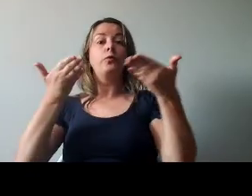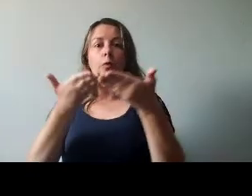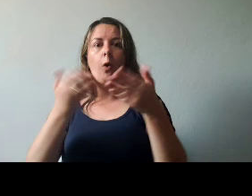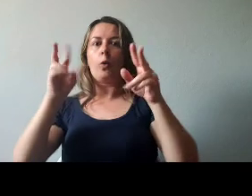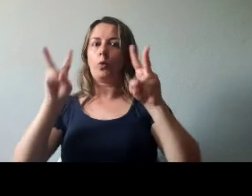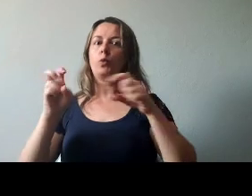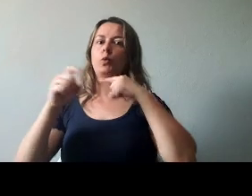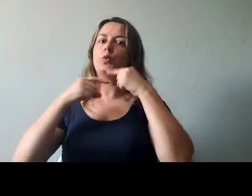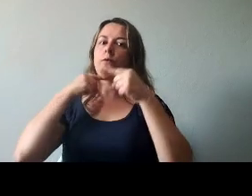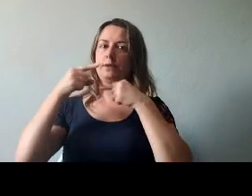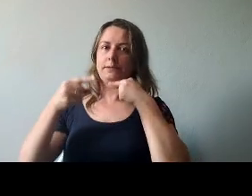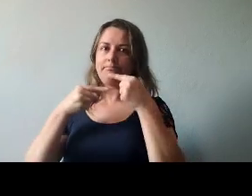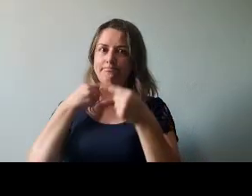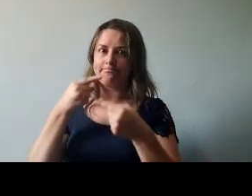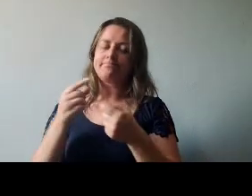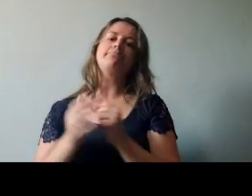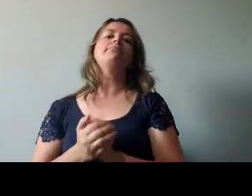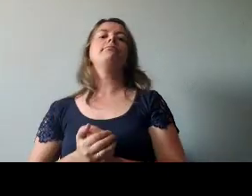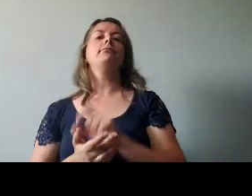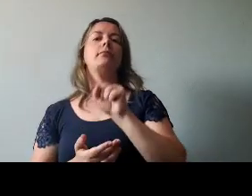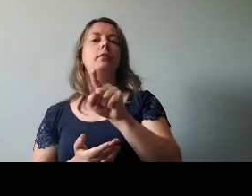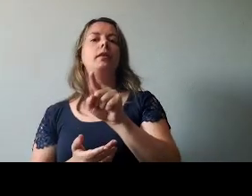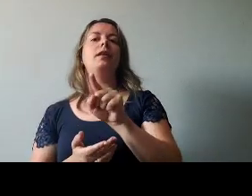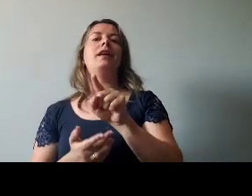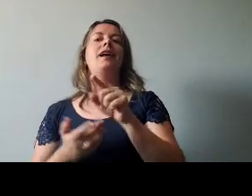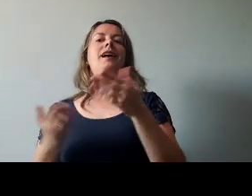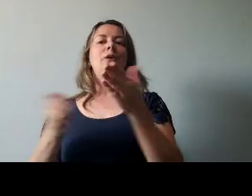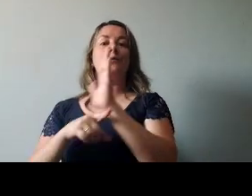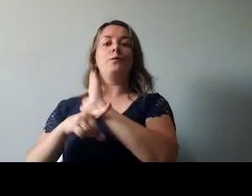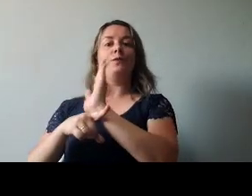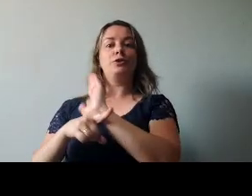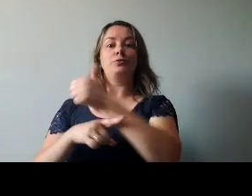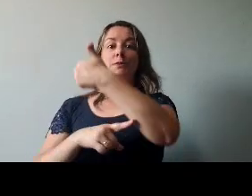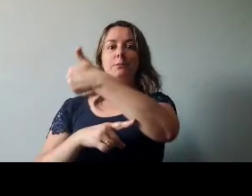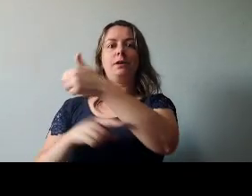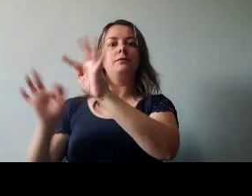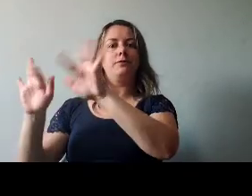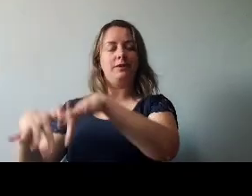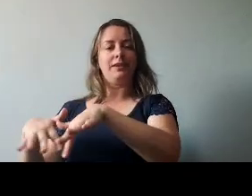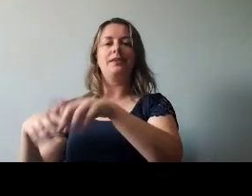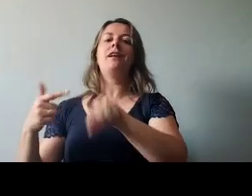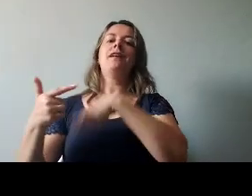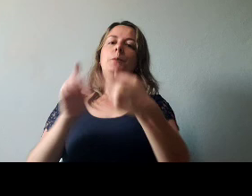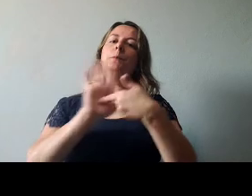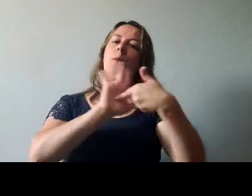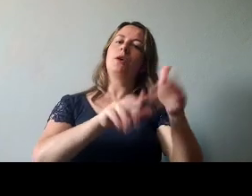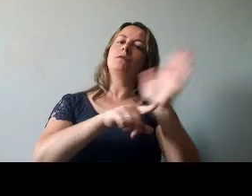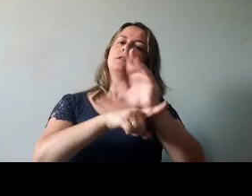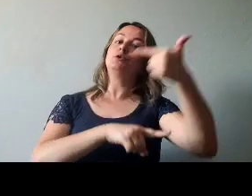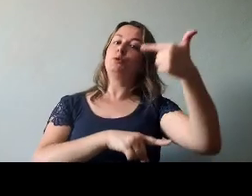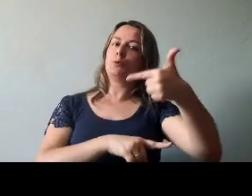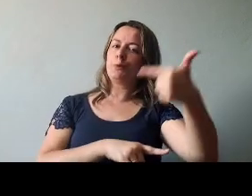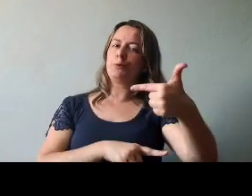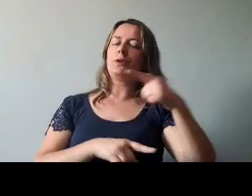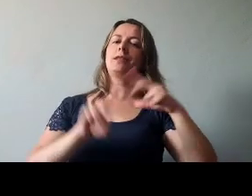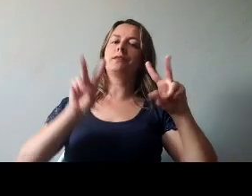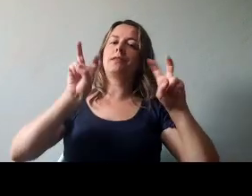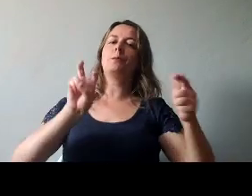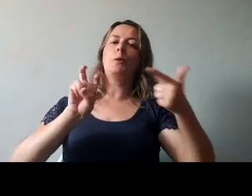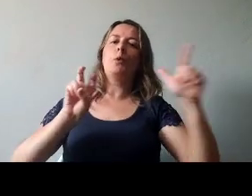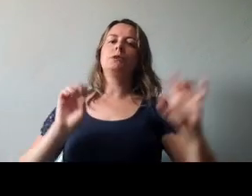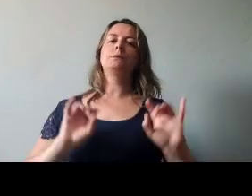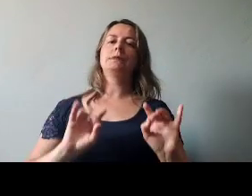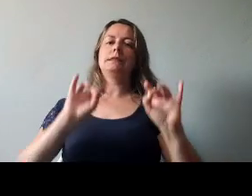E terminou o vídeo 1. Agora eu vou passar para vocês o vídeo 2, que aí vai discutir um caso especial desse